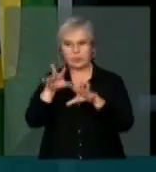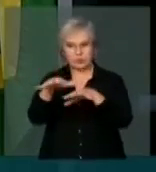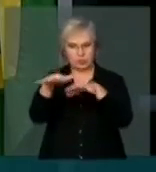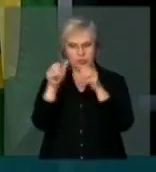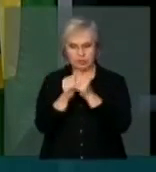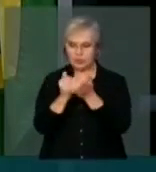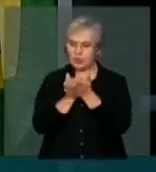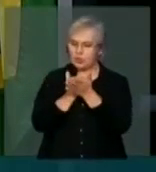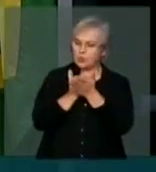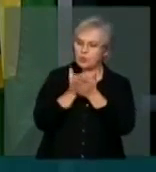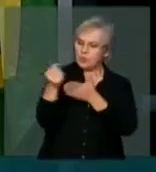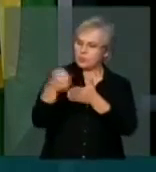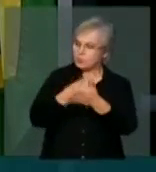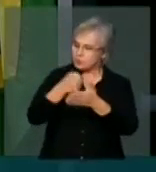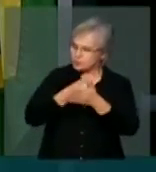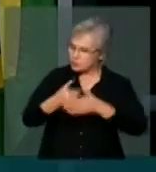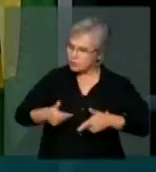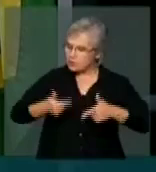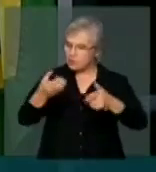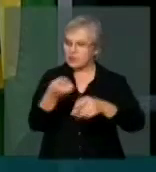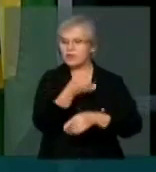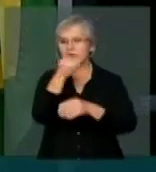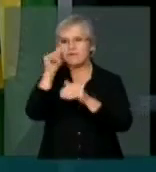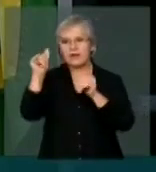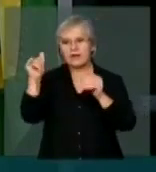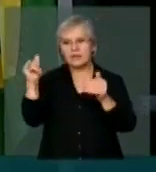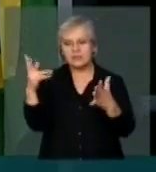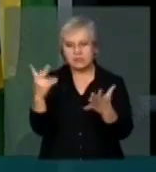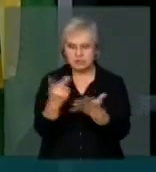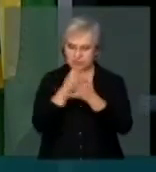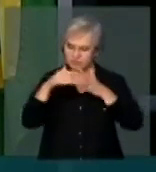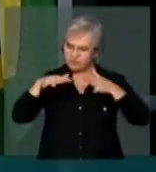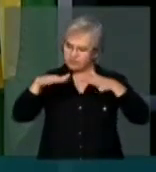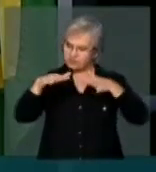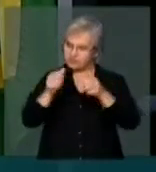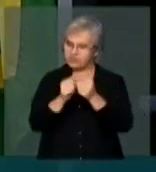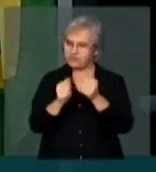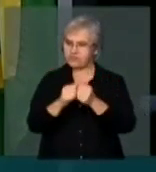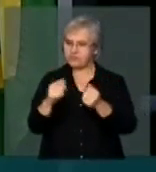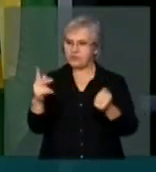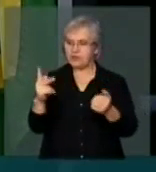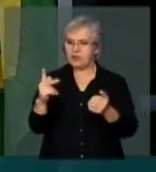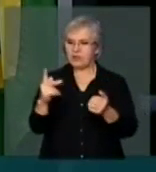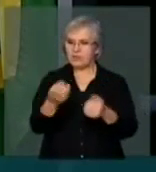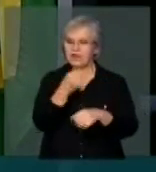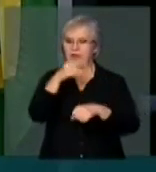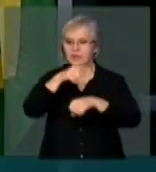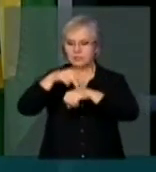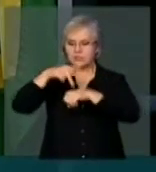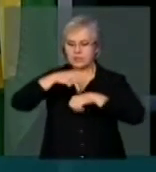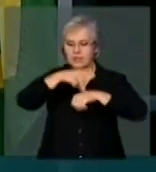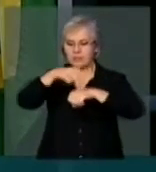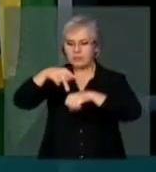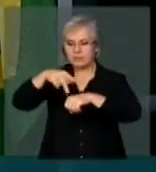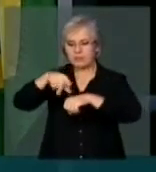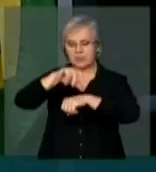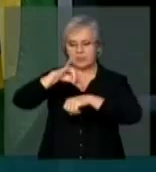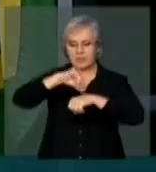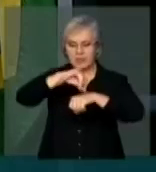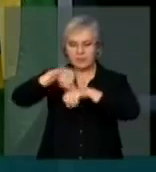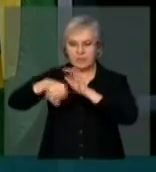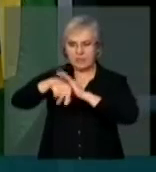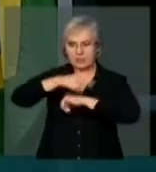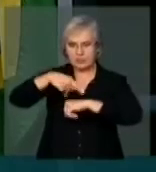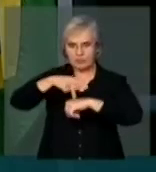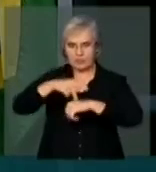pontapé inicial para que outras manifestações similares fossem organizadas nas grandes capitais do país. O